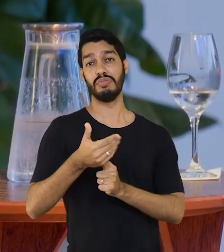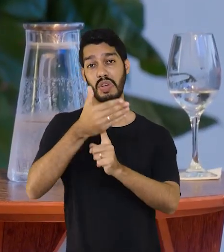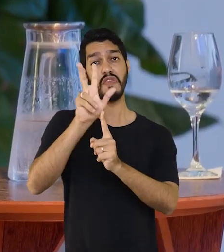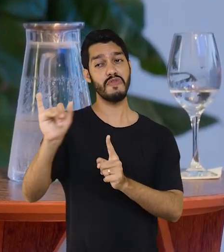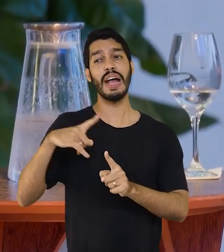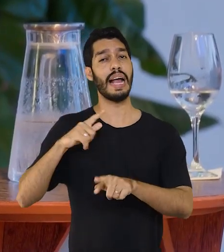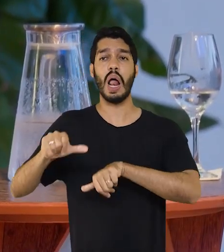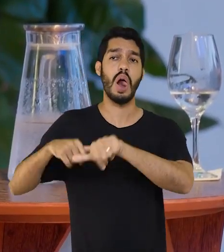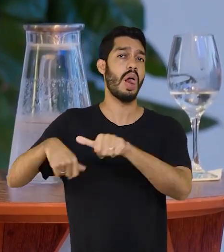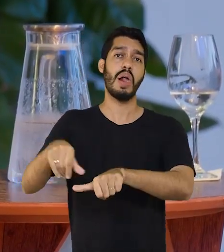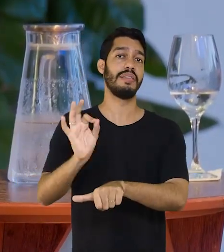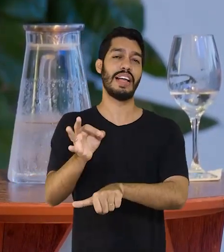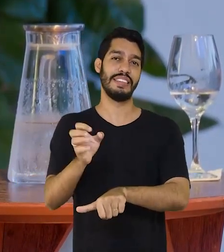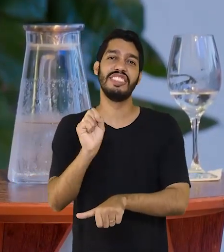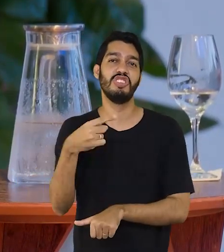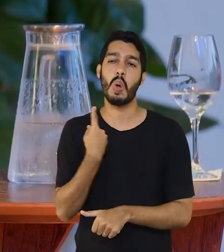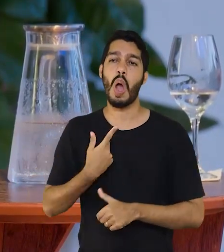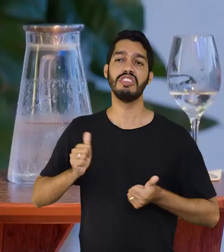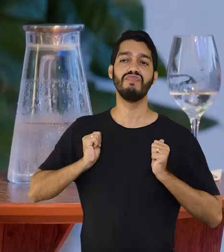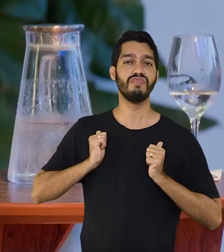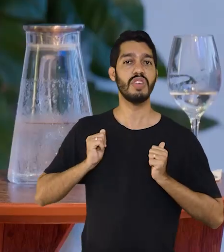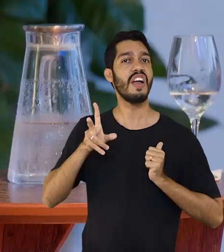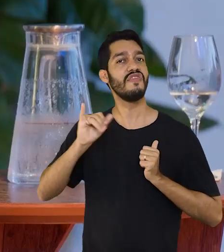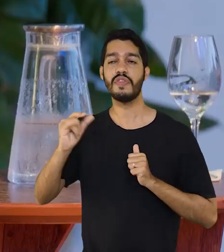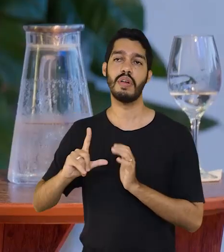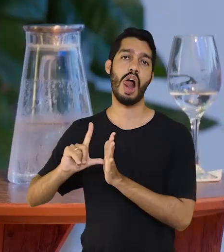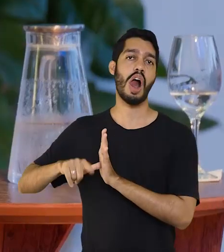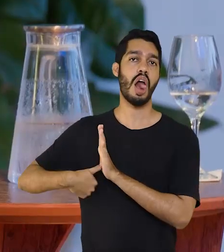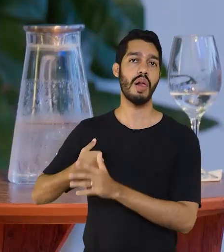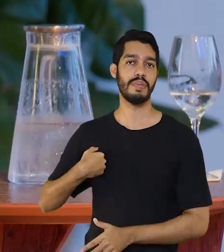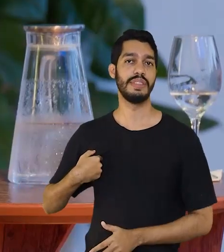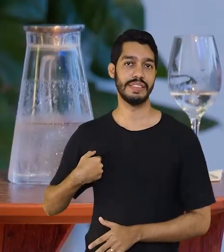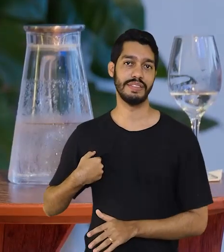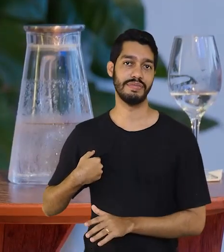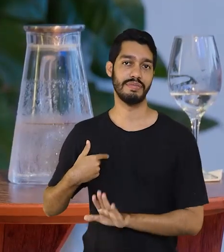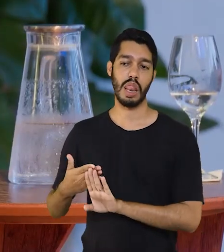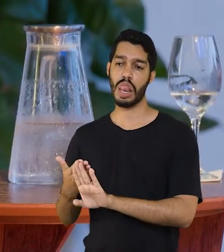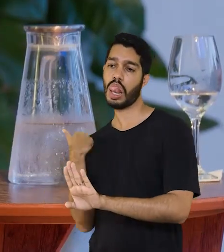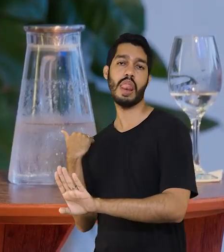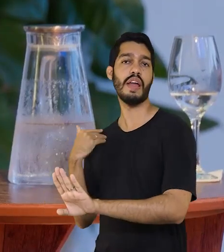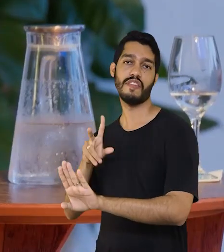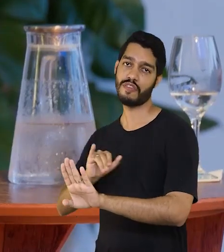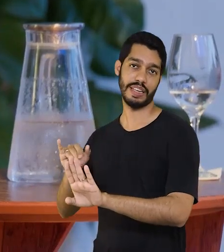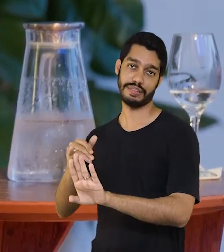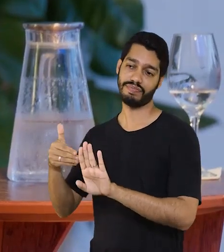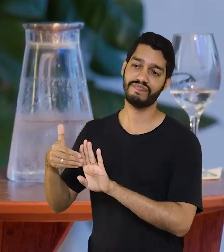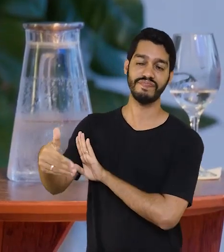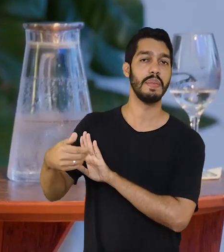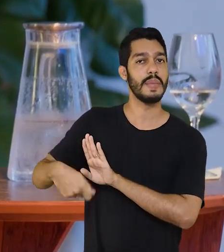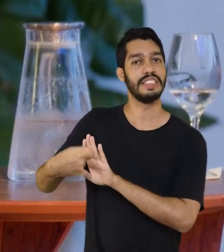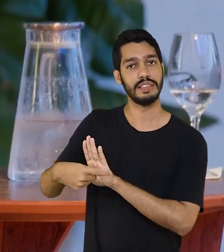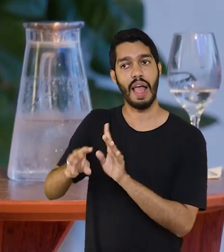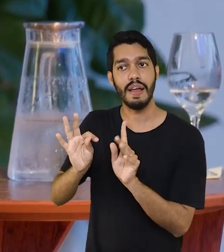a mudança de tecnologia que vai atropelar a gente. Então, assim, ou a gente entende isso, ou a gente vai ficar para trás e vai deixar de ser relevante